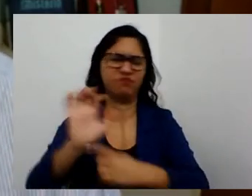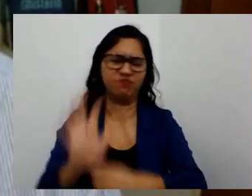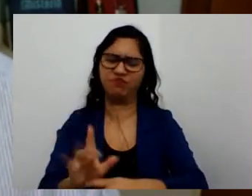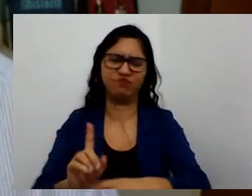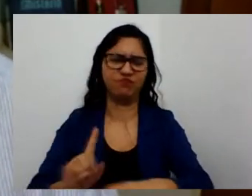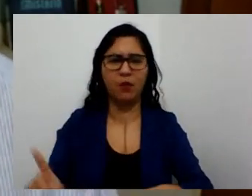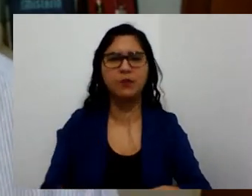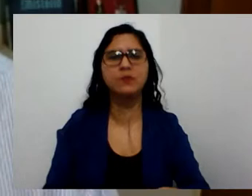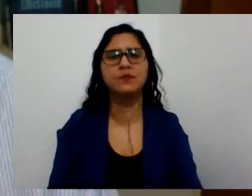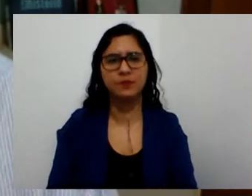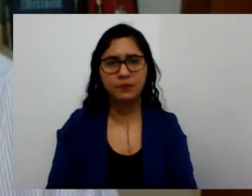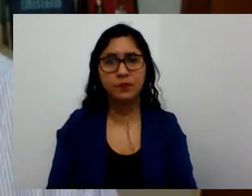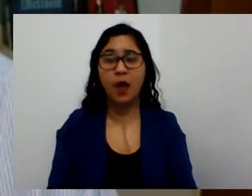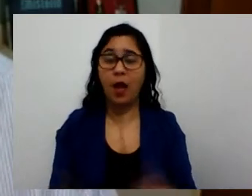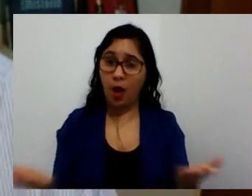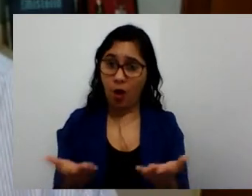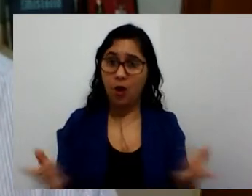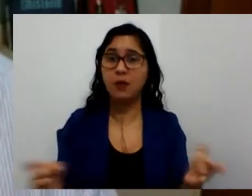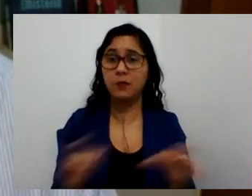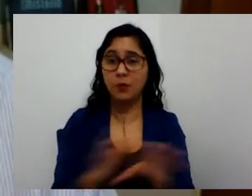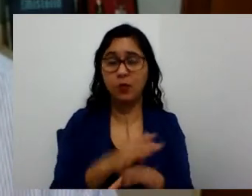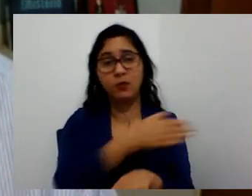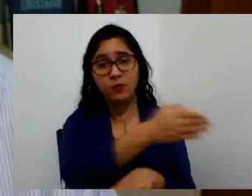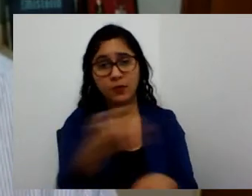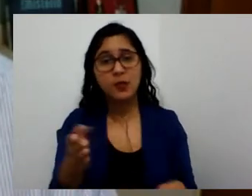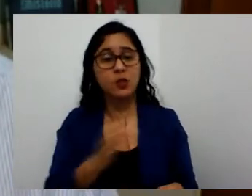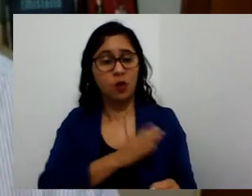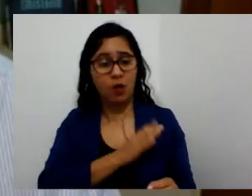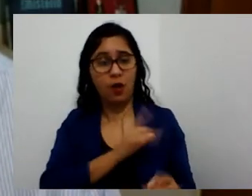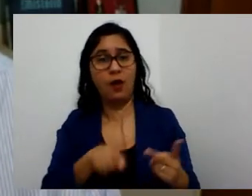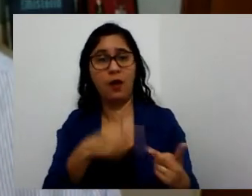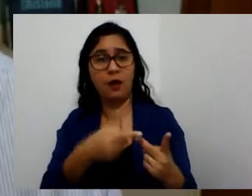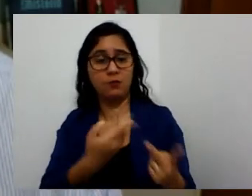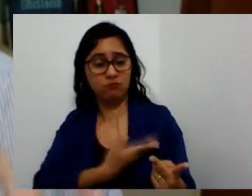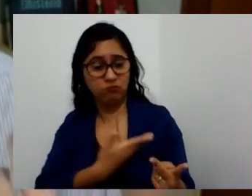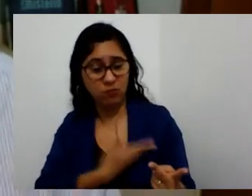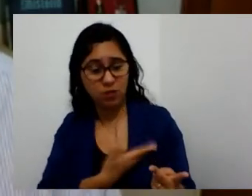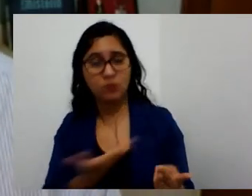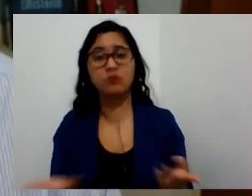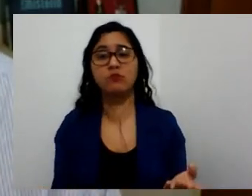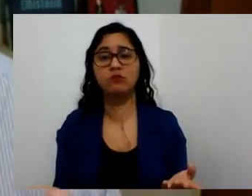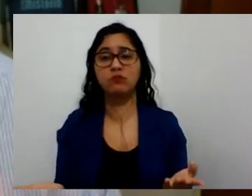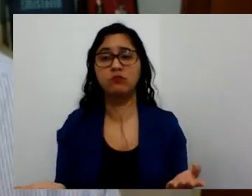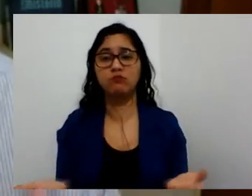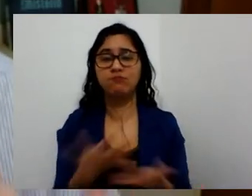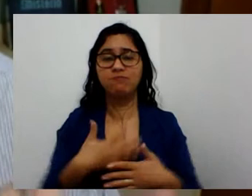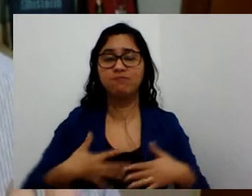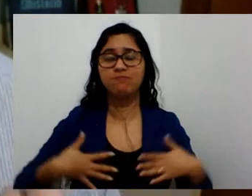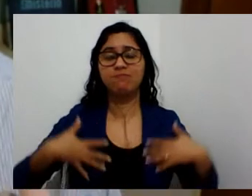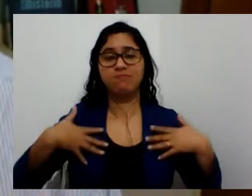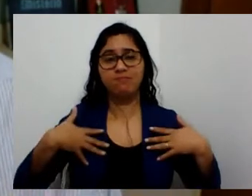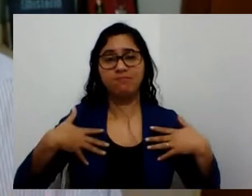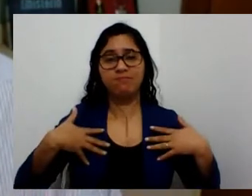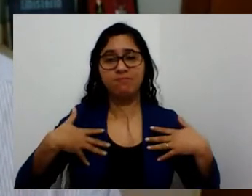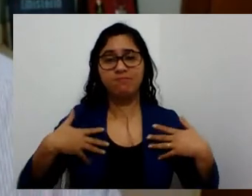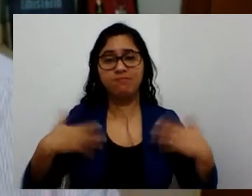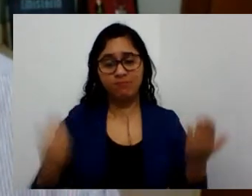isso, meus caros colegas, amigos, é com grande satisfação que nós estamos